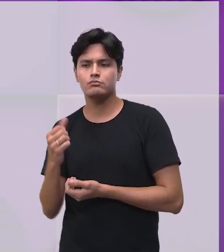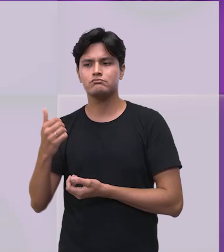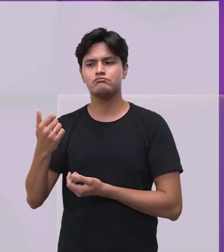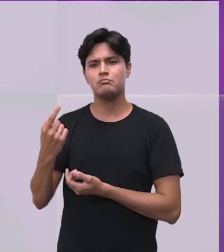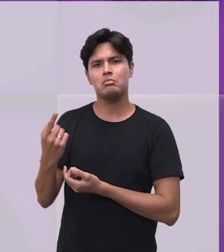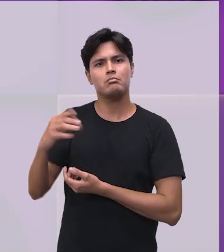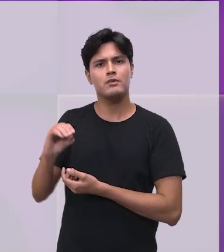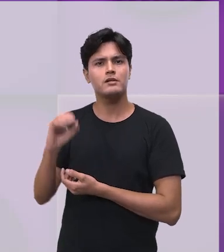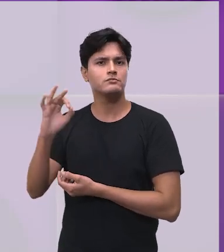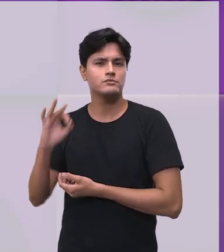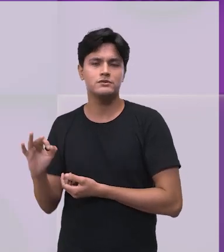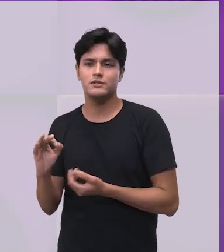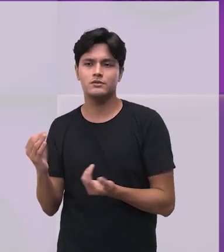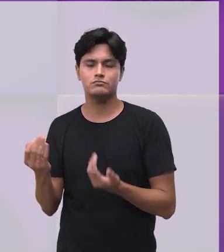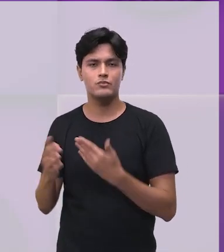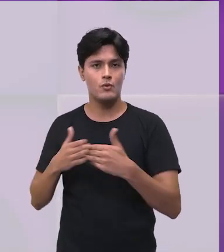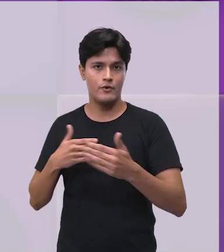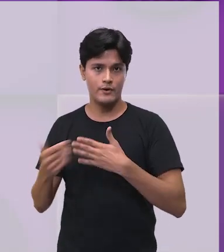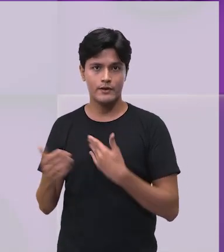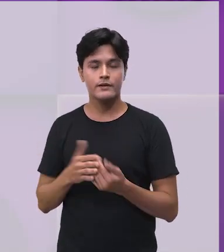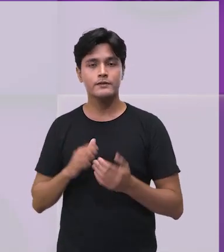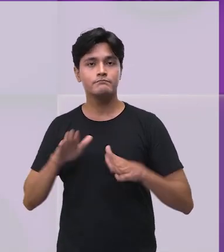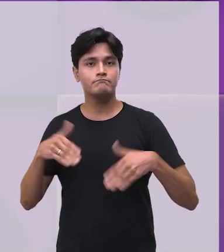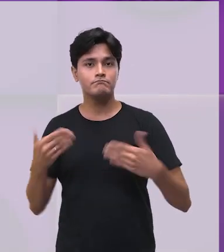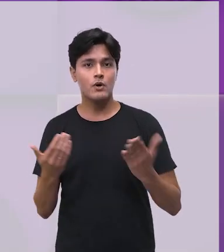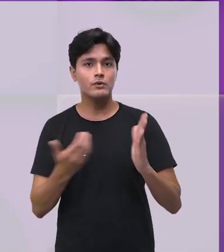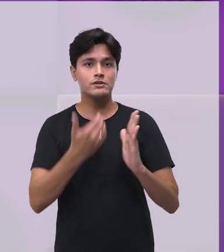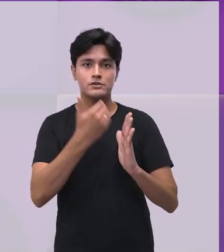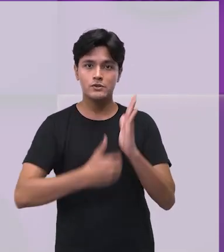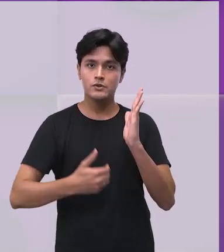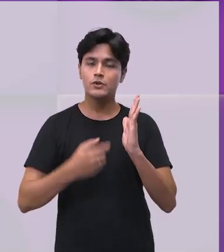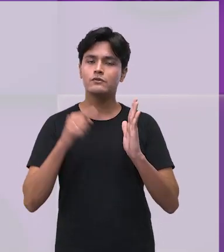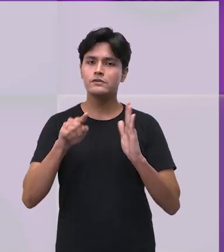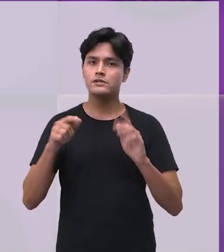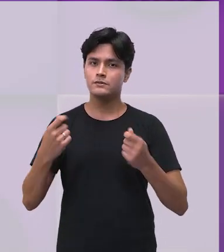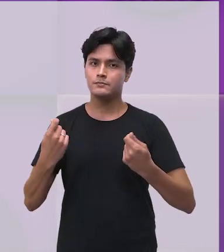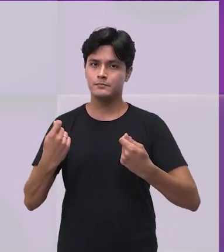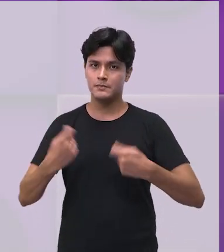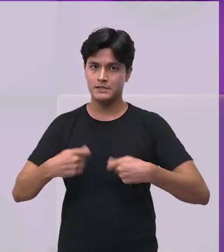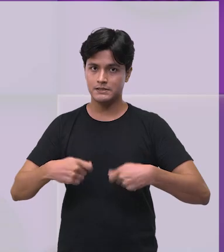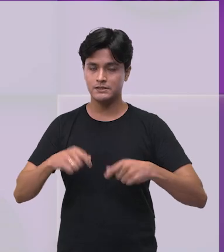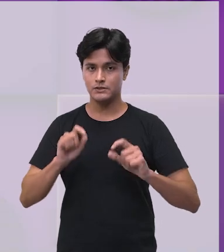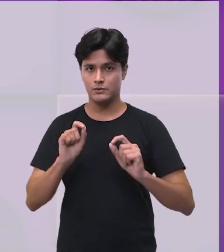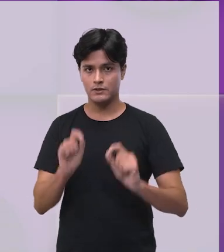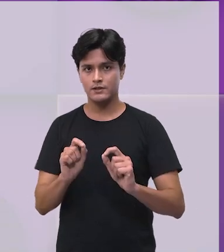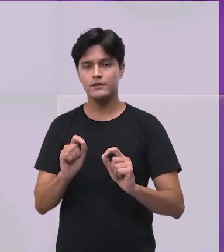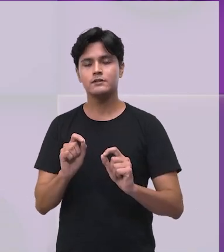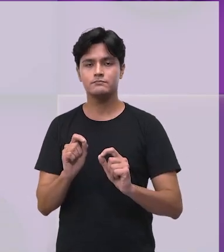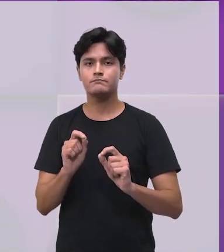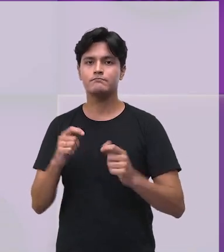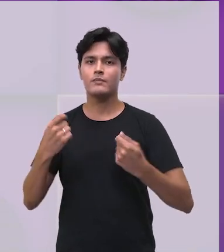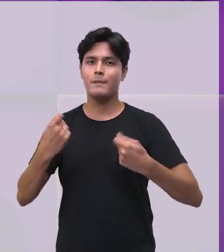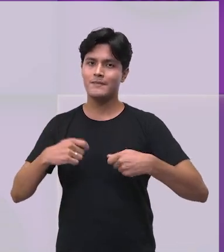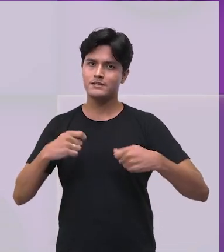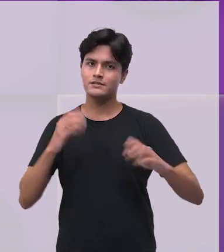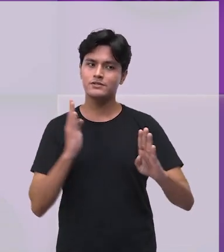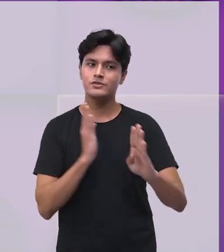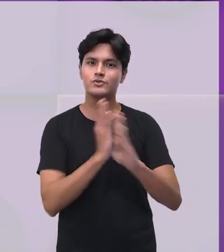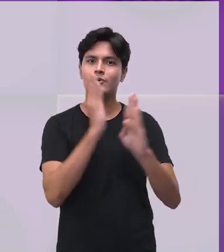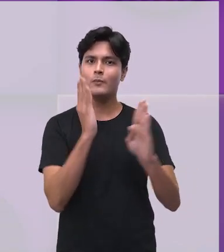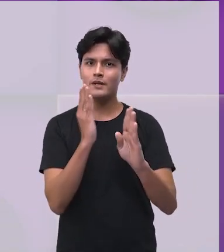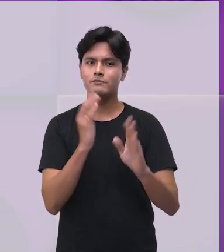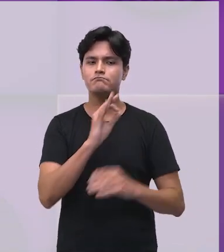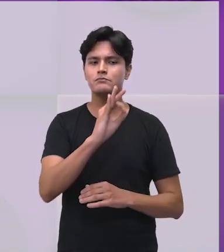você, com esse desconto, você precisa descobrir quanto que isso vale